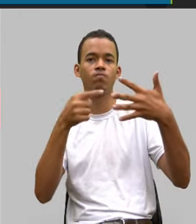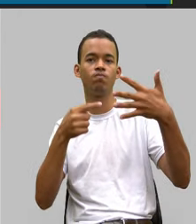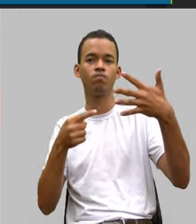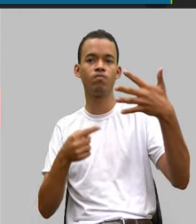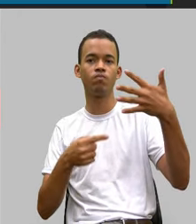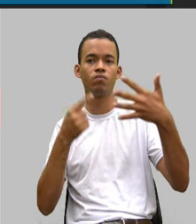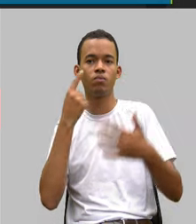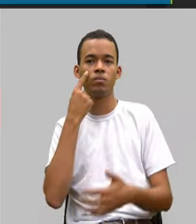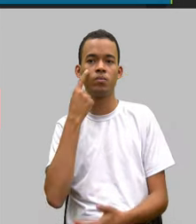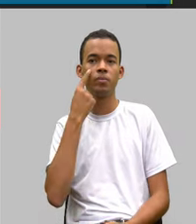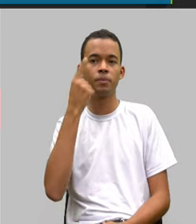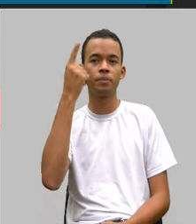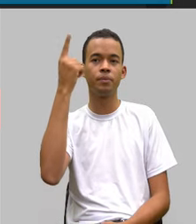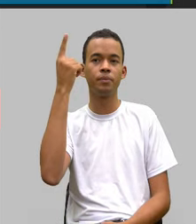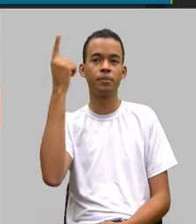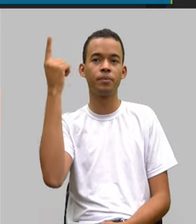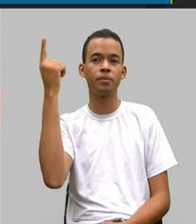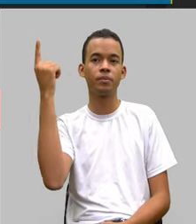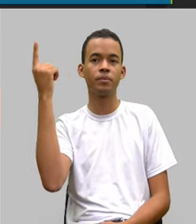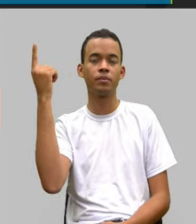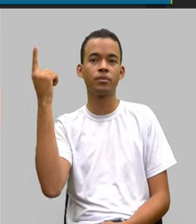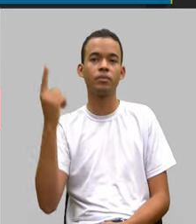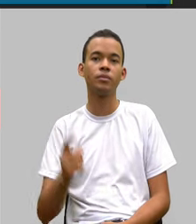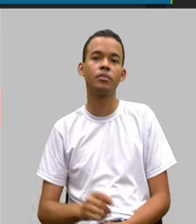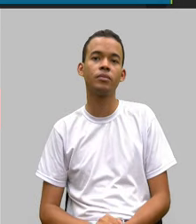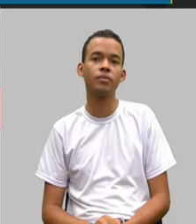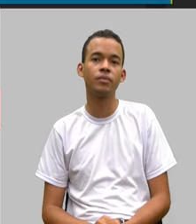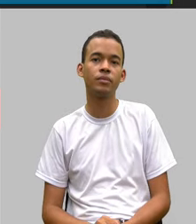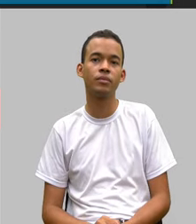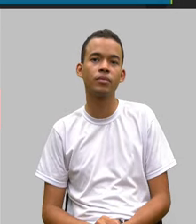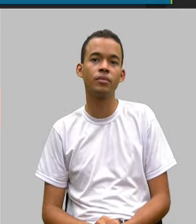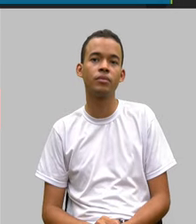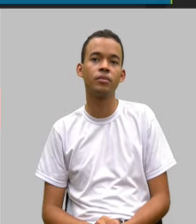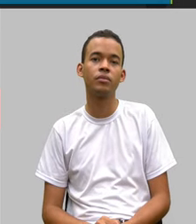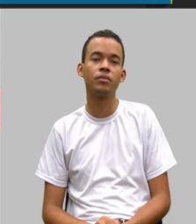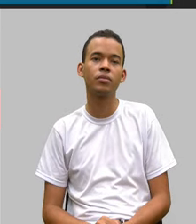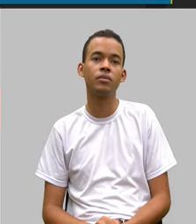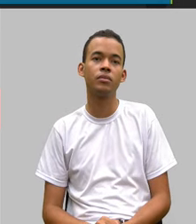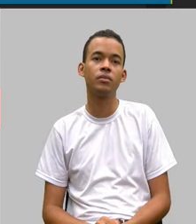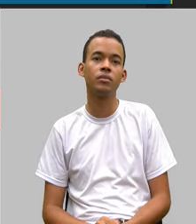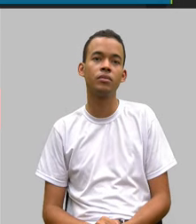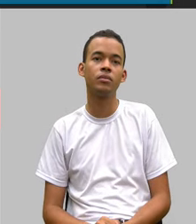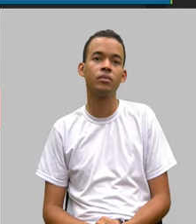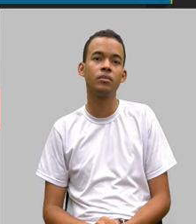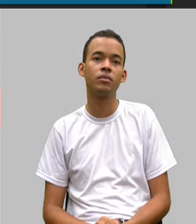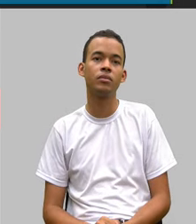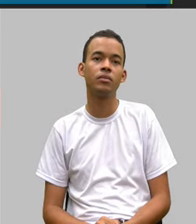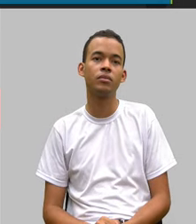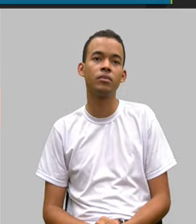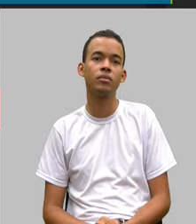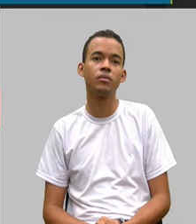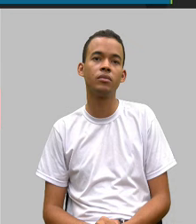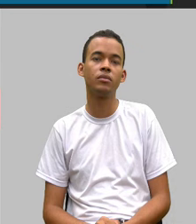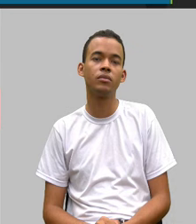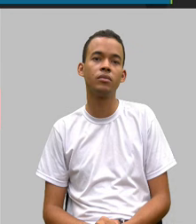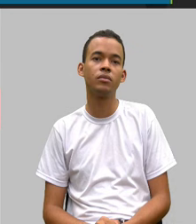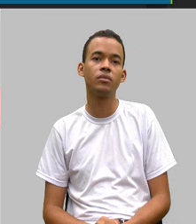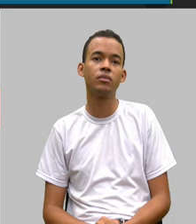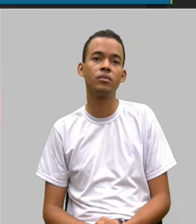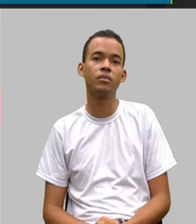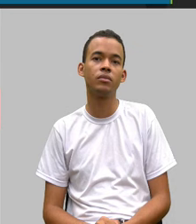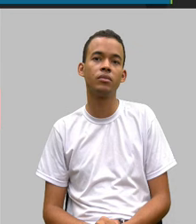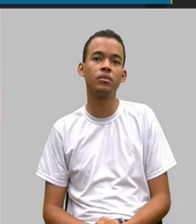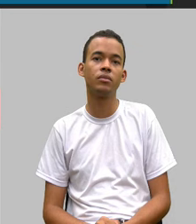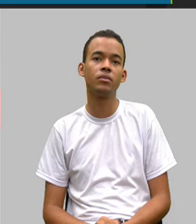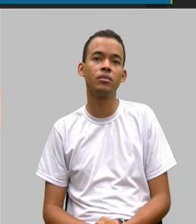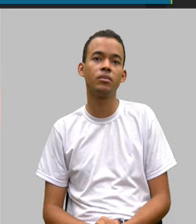apetite eh mas como o Dr Leandro falou falta 5 minutos tô acabando eh